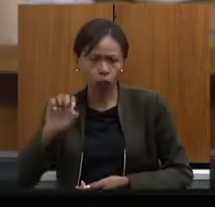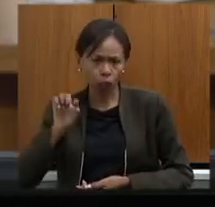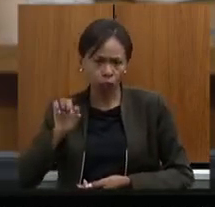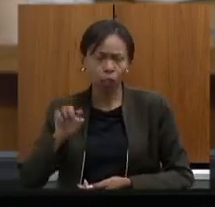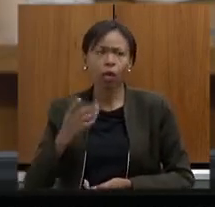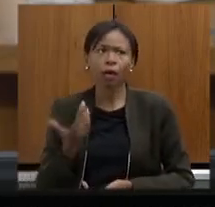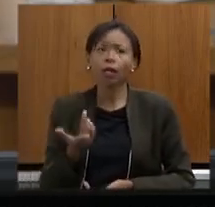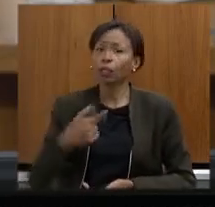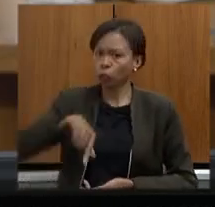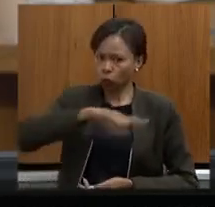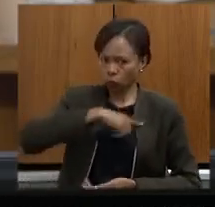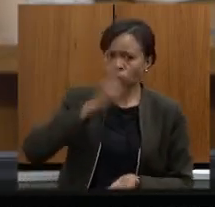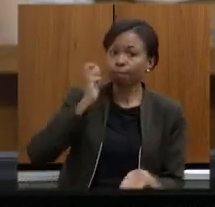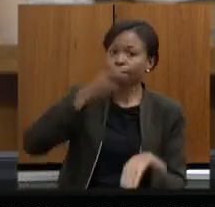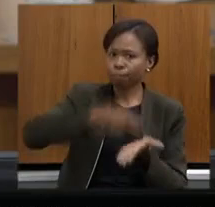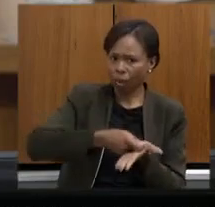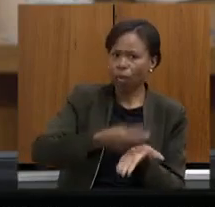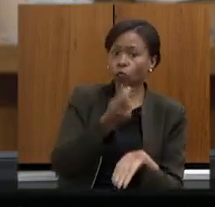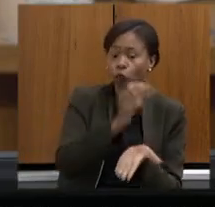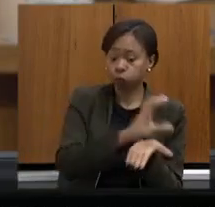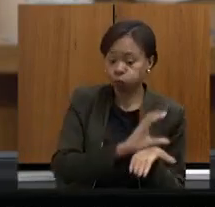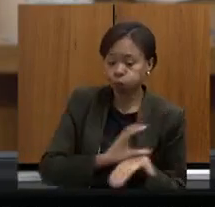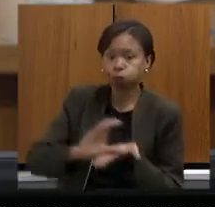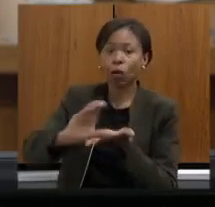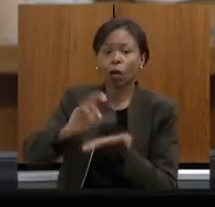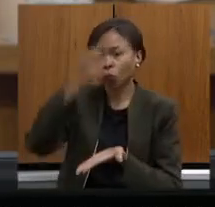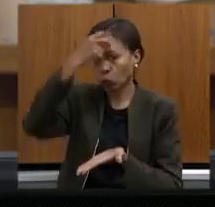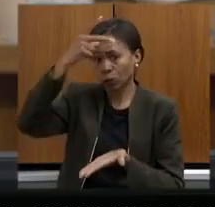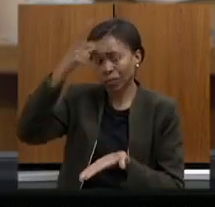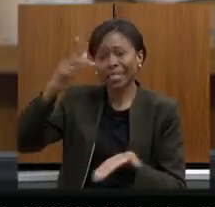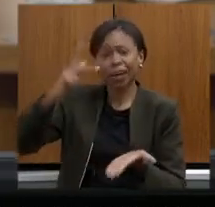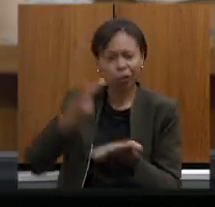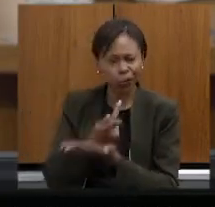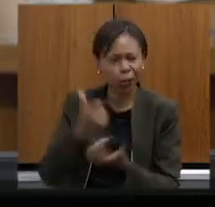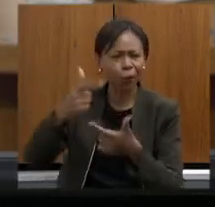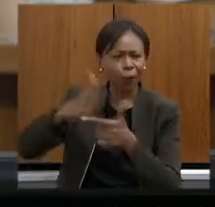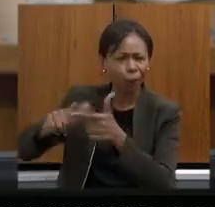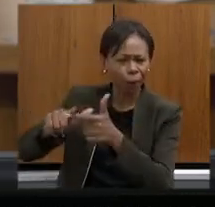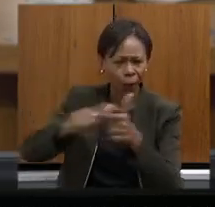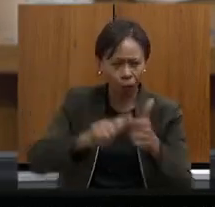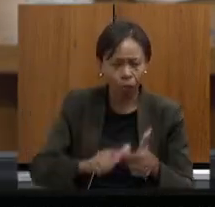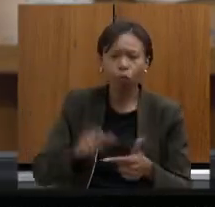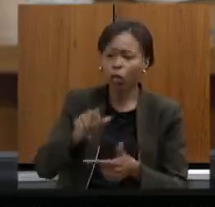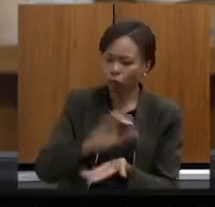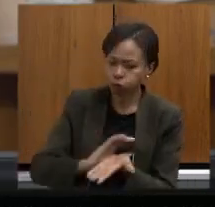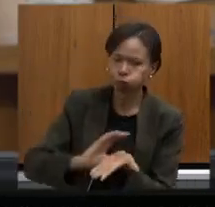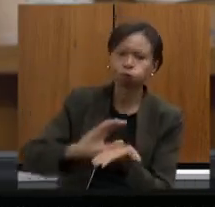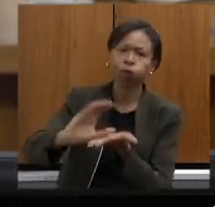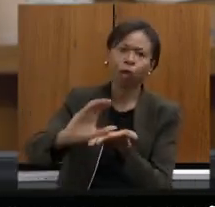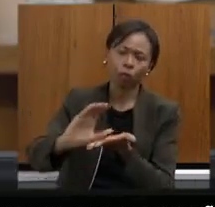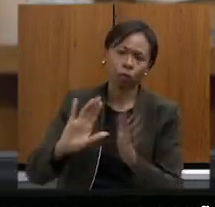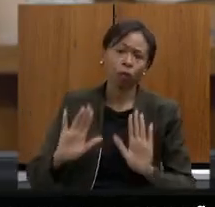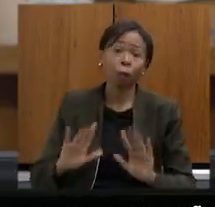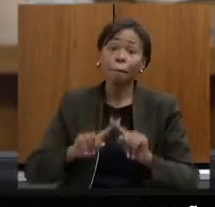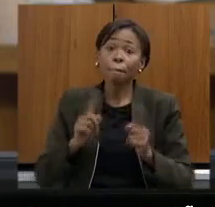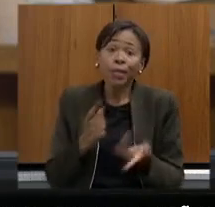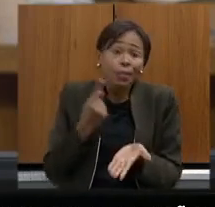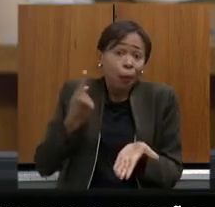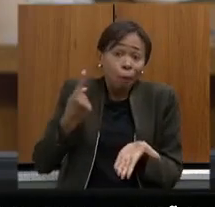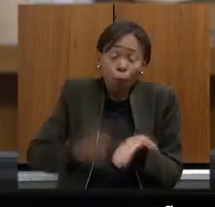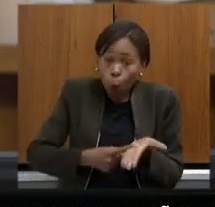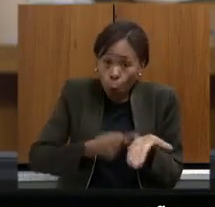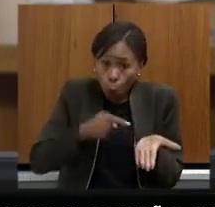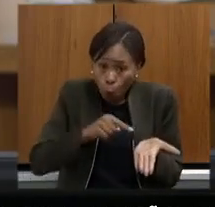obrigações de pagar então destinação de recursos para os municípios atingidos executar em algumas coisas enfim agora é um acordo muito